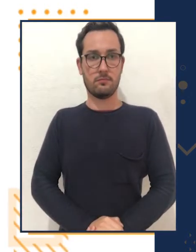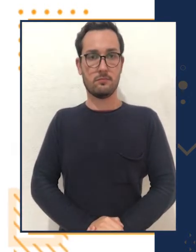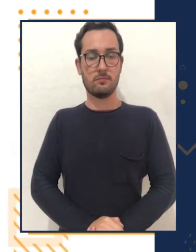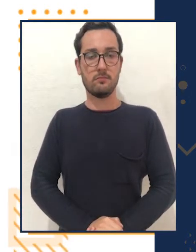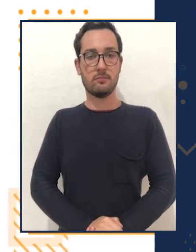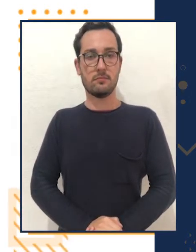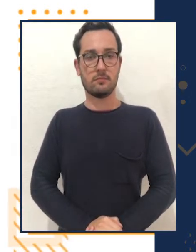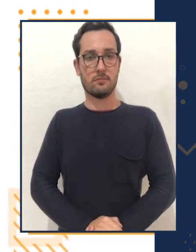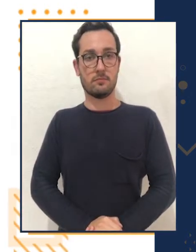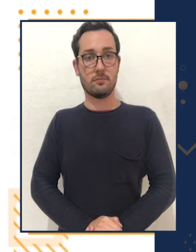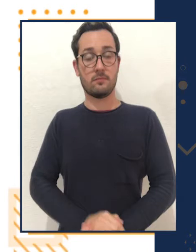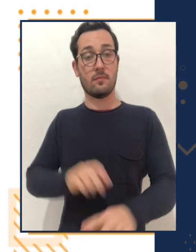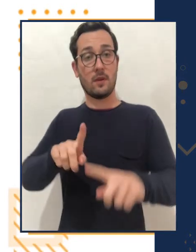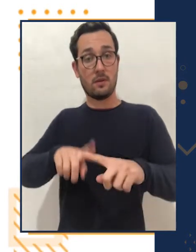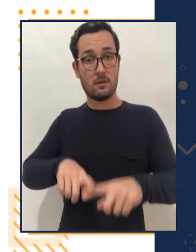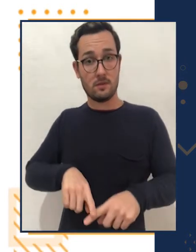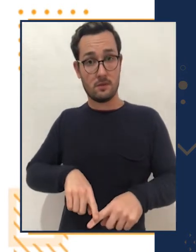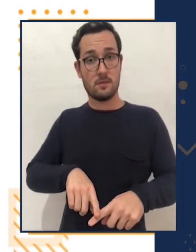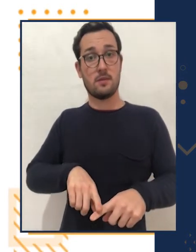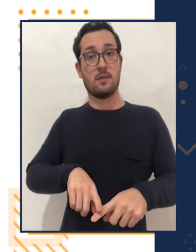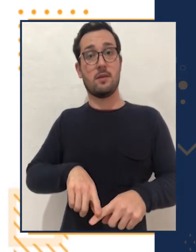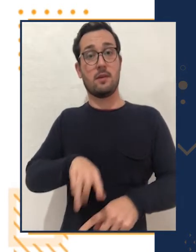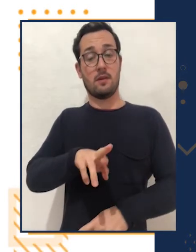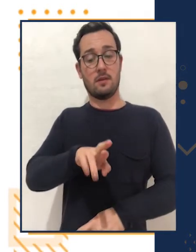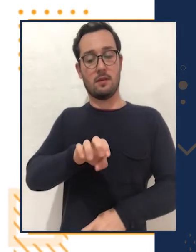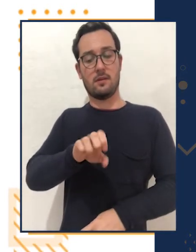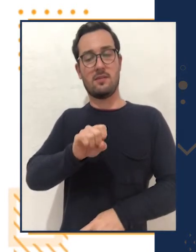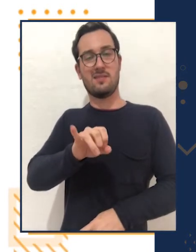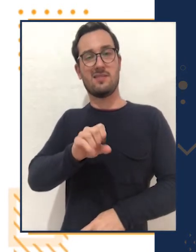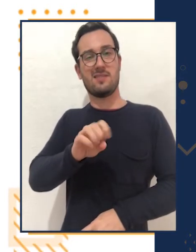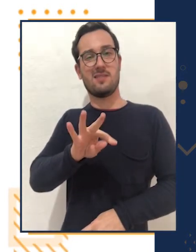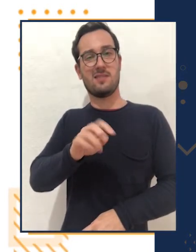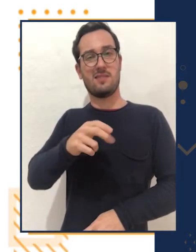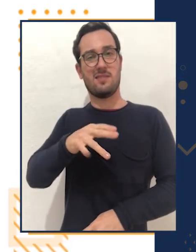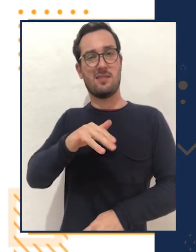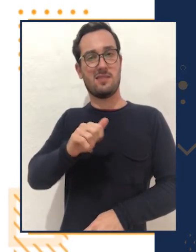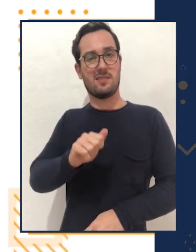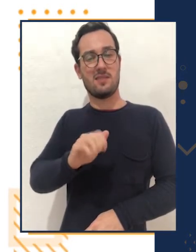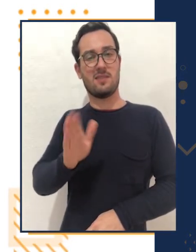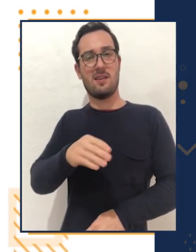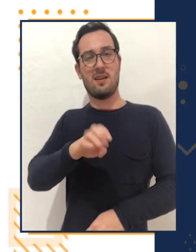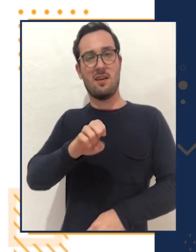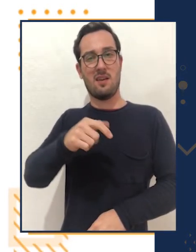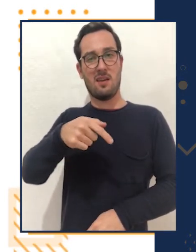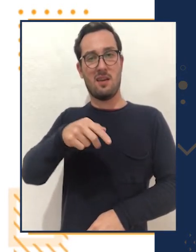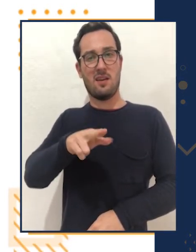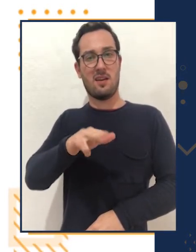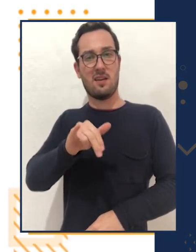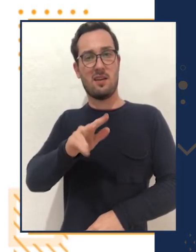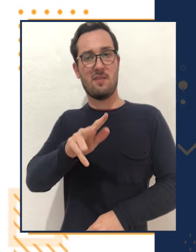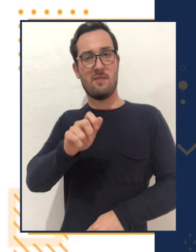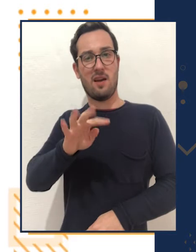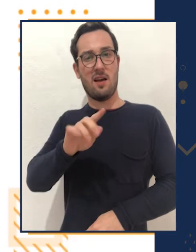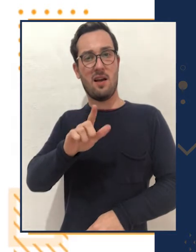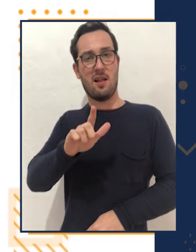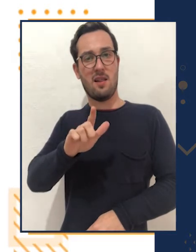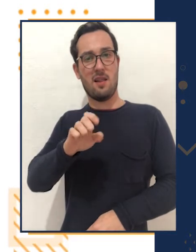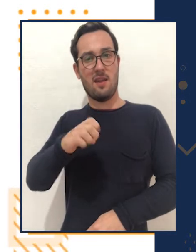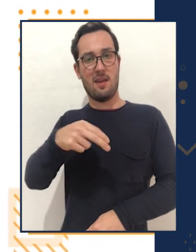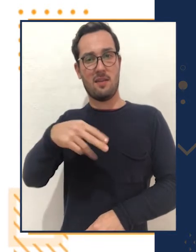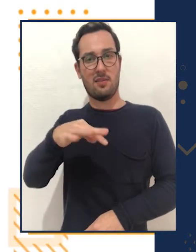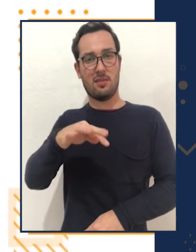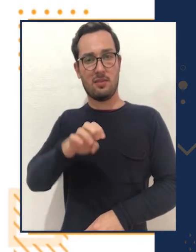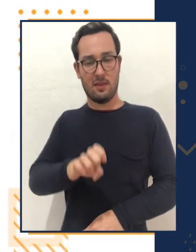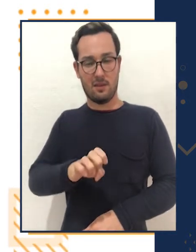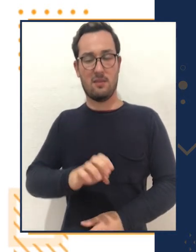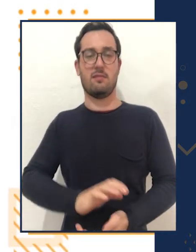corrente total que passa aqui no circuito, certo? Então a gente tem que a corrente que passa num resistor qualquer vai ser dada pela